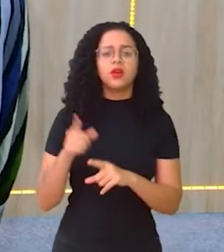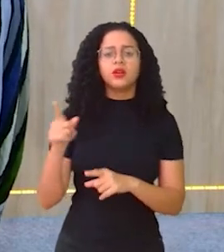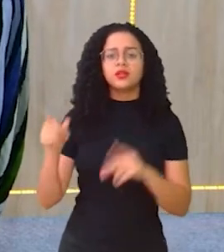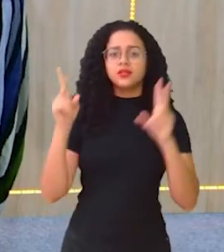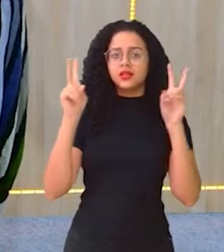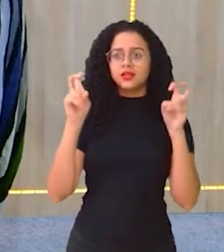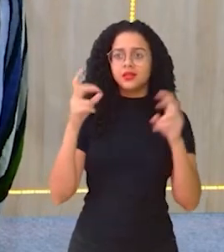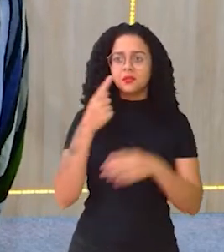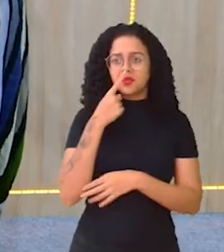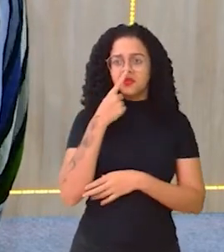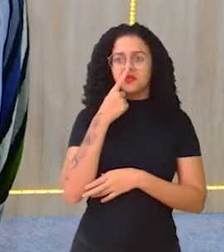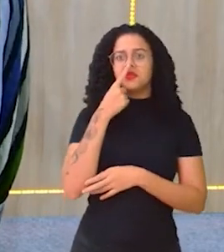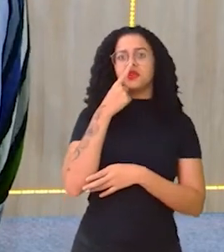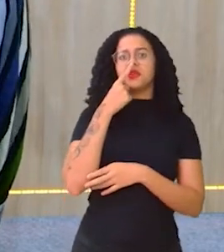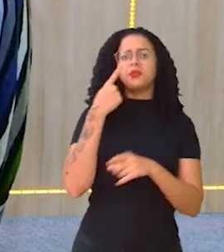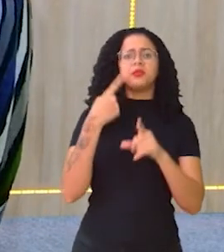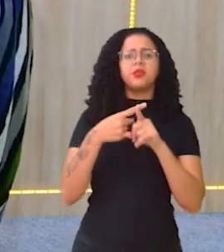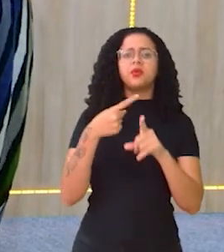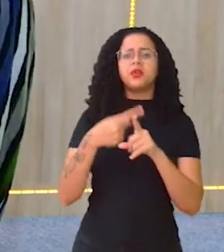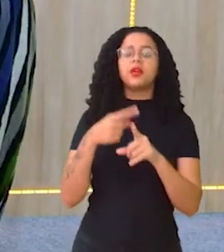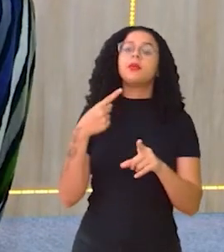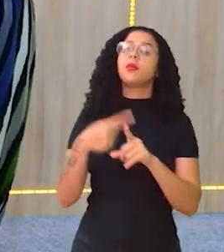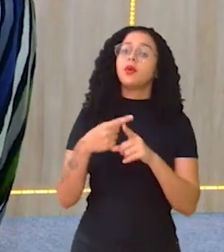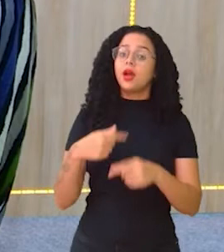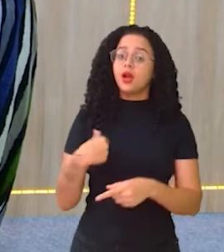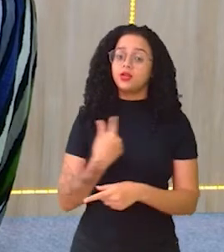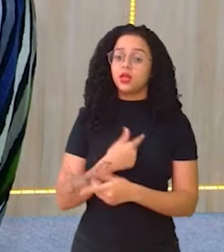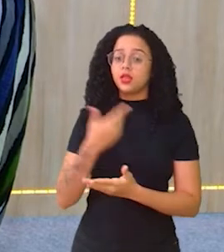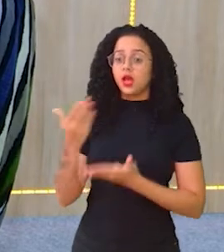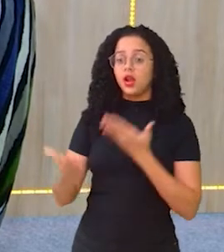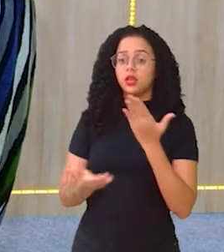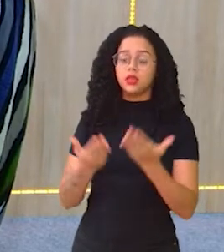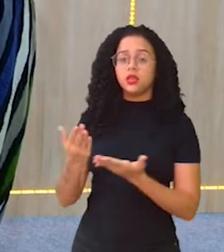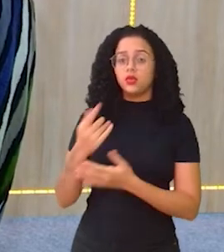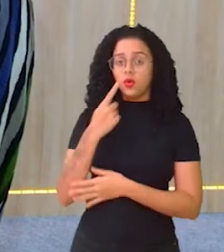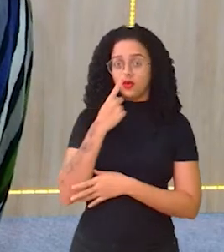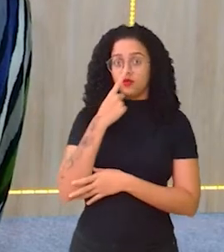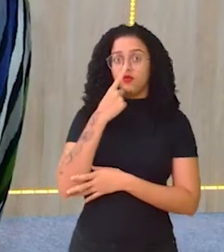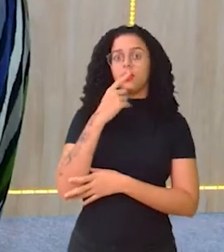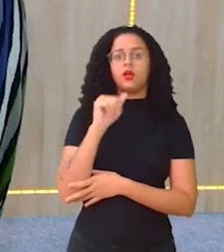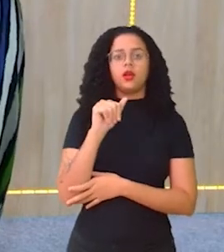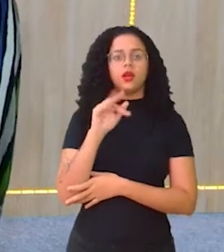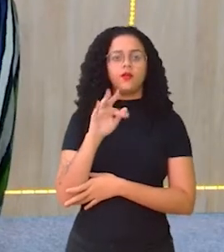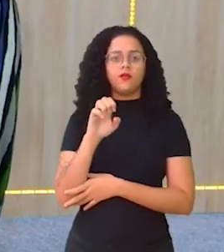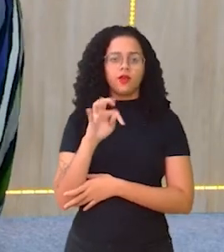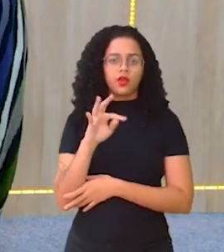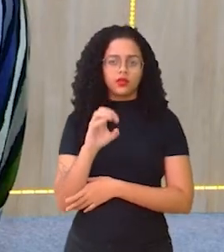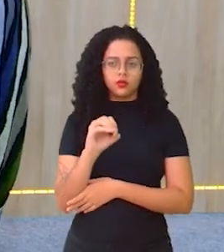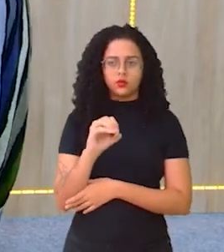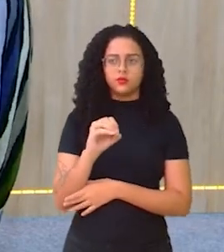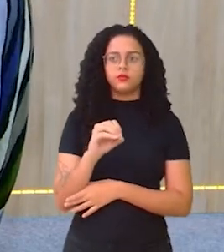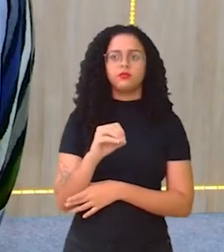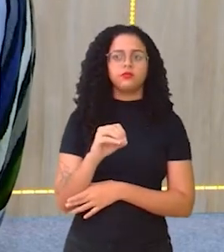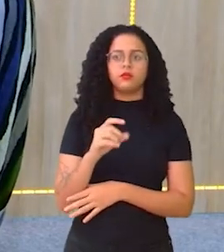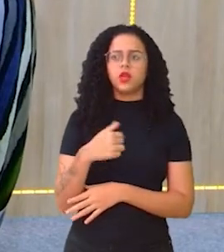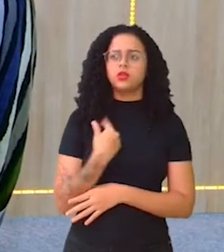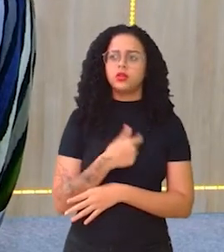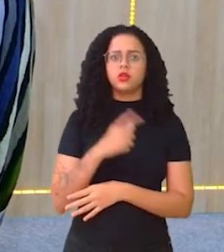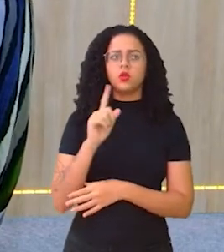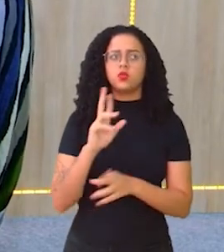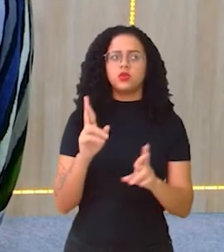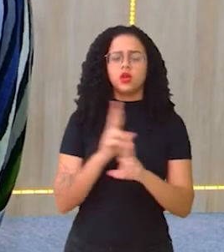de afetivo? Porque a gente está lidando com os afetos. Ao contrário de outras espécies, né, Armando? A gente não se